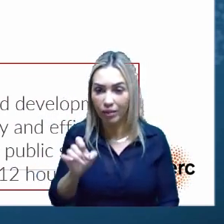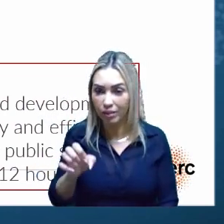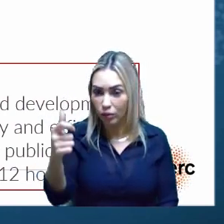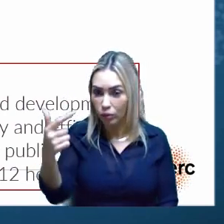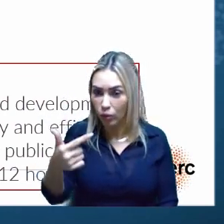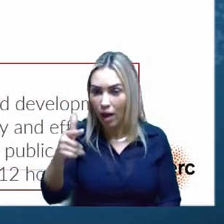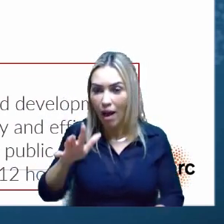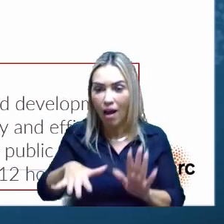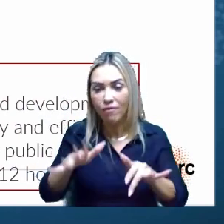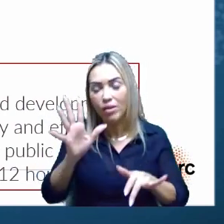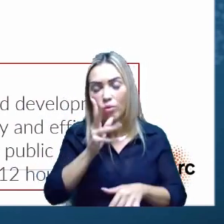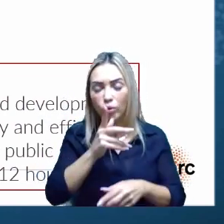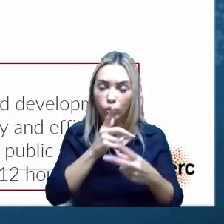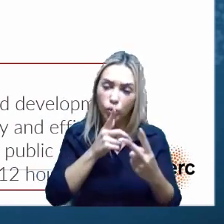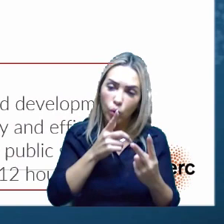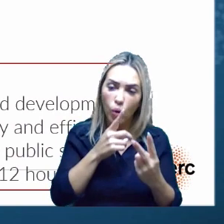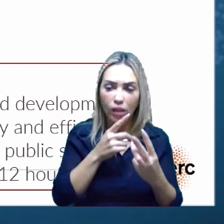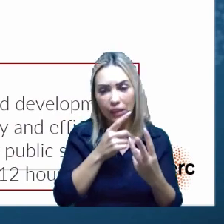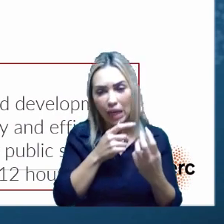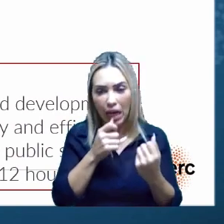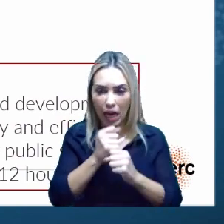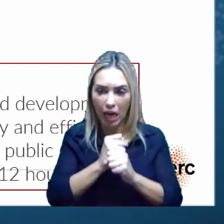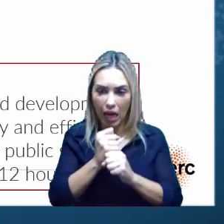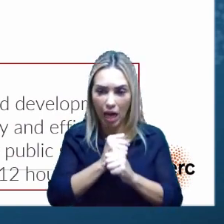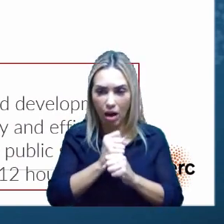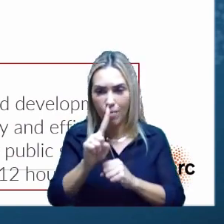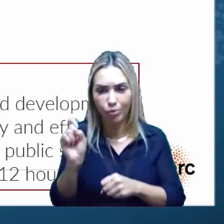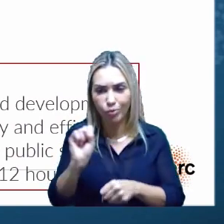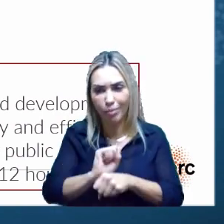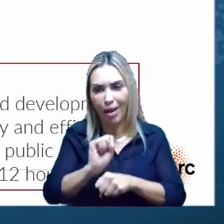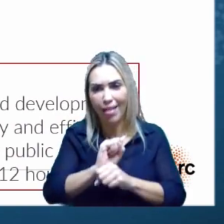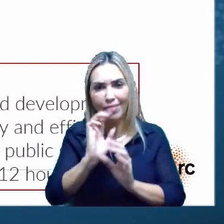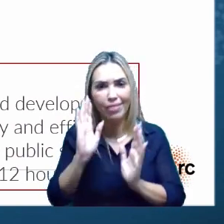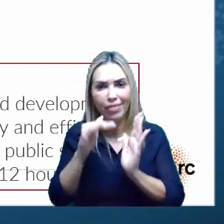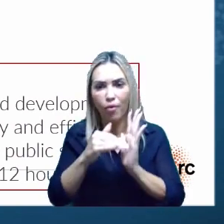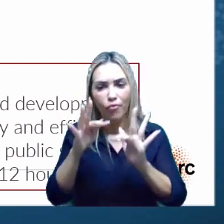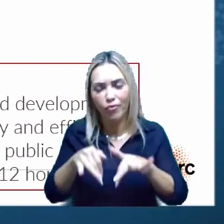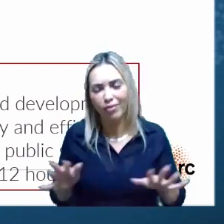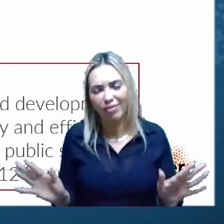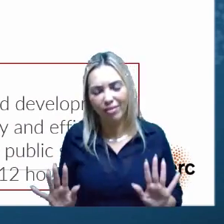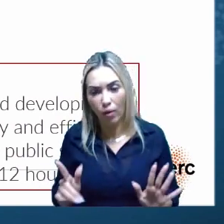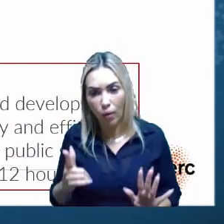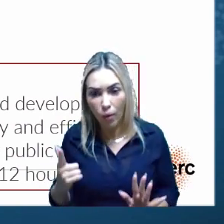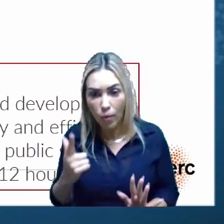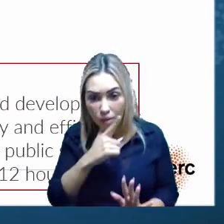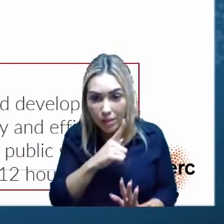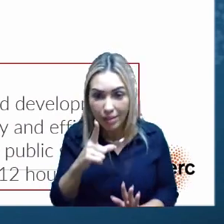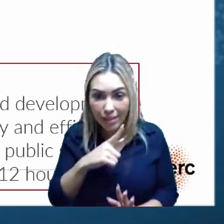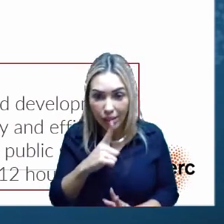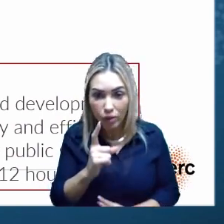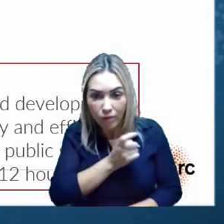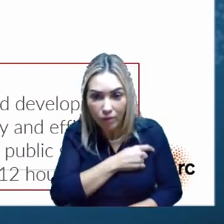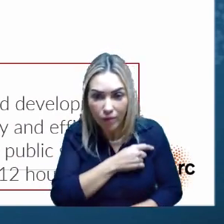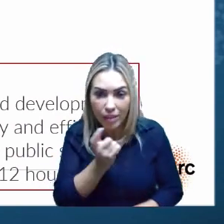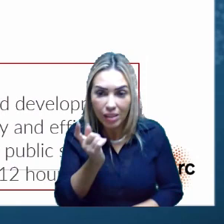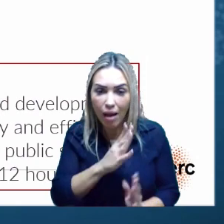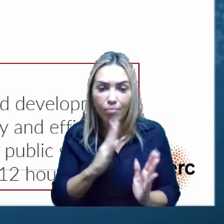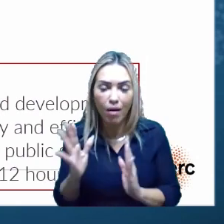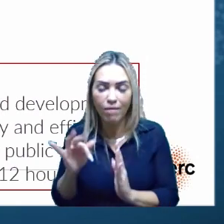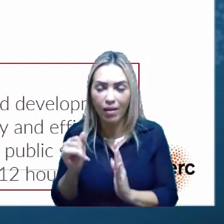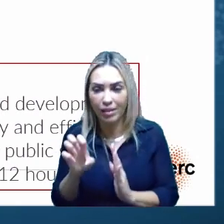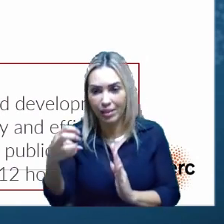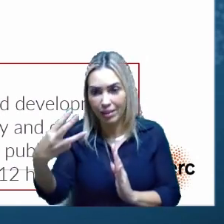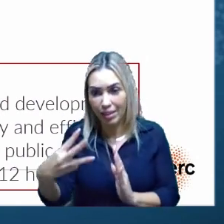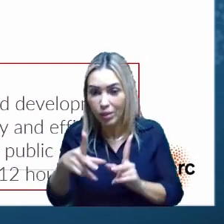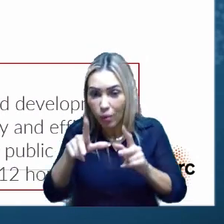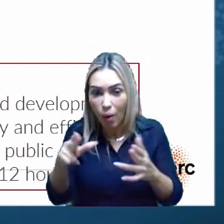vezes, leva 2 ou 3 anos, mas você não espera até o final. Assim que você tem a dose e tudo mais, você passa para a fase 3. E foi